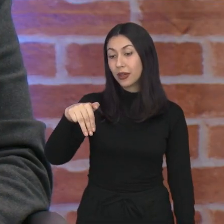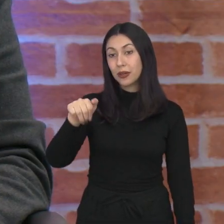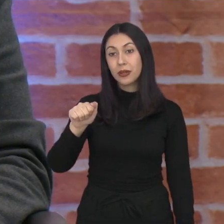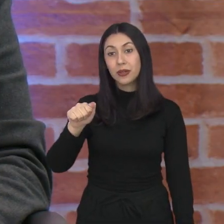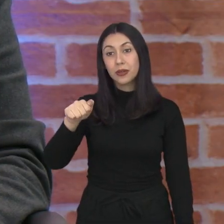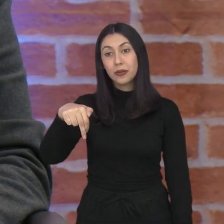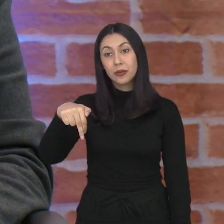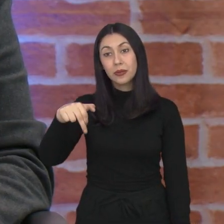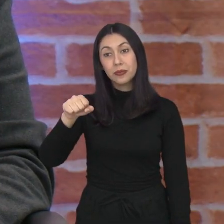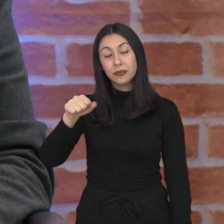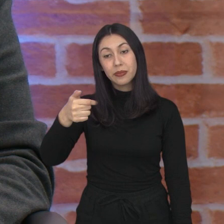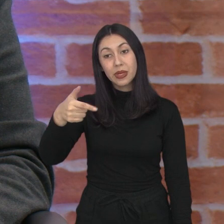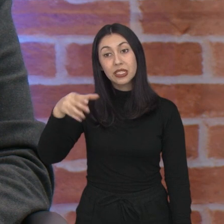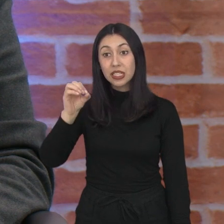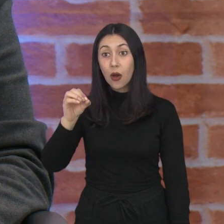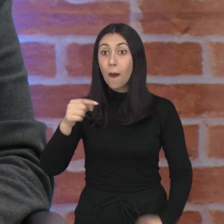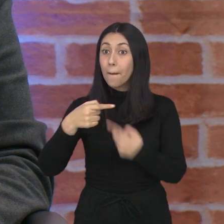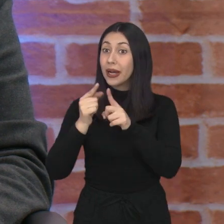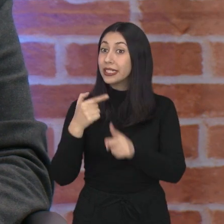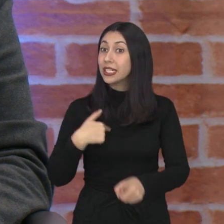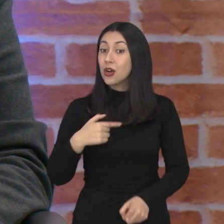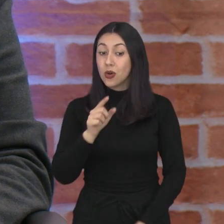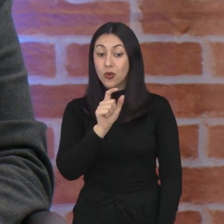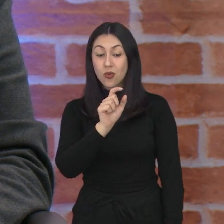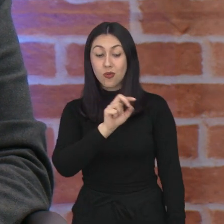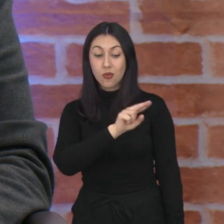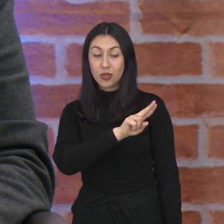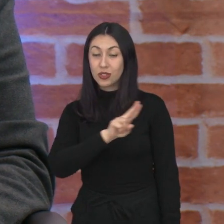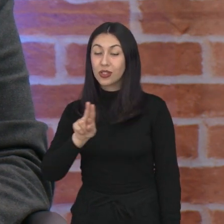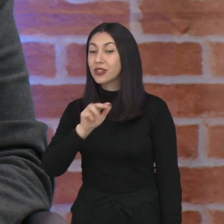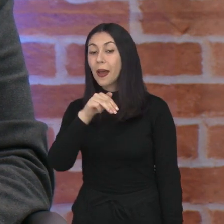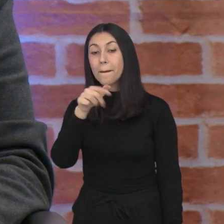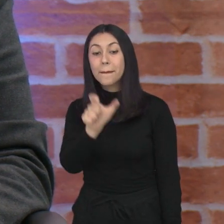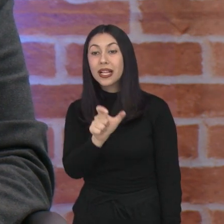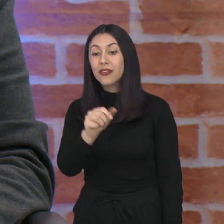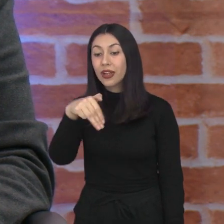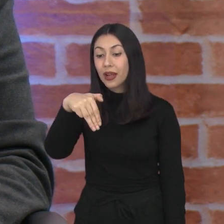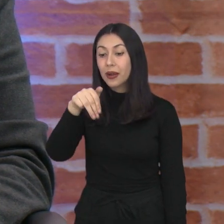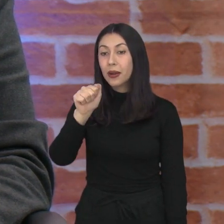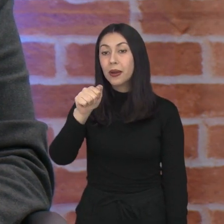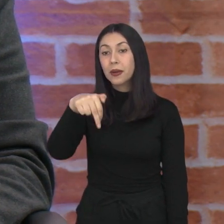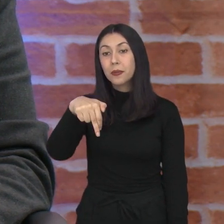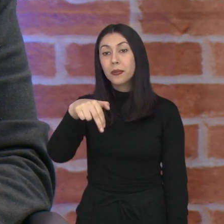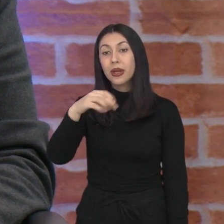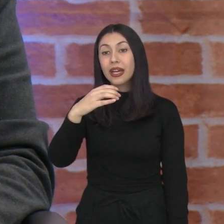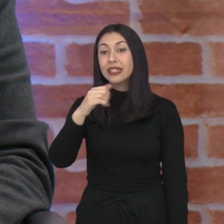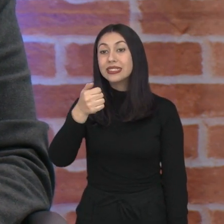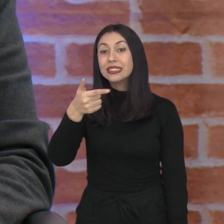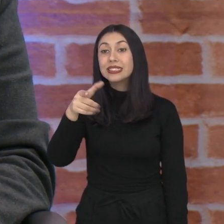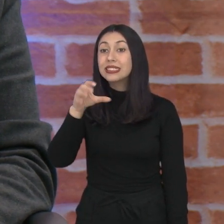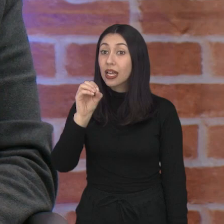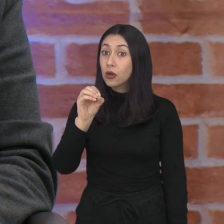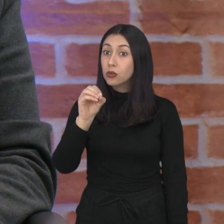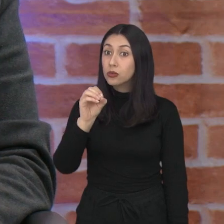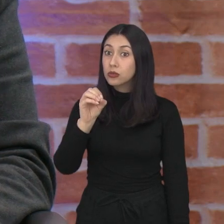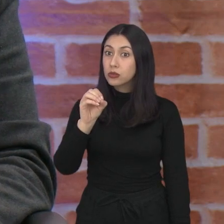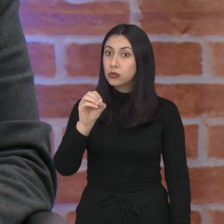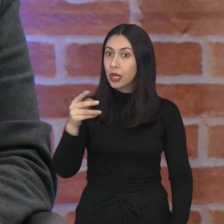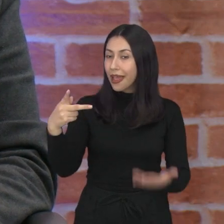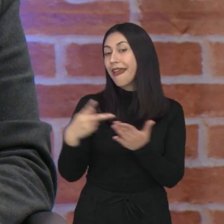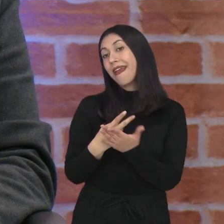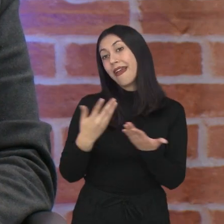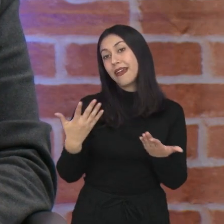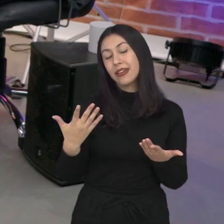com C cedilha. Até hoje eu quase falei pra você, nunca esqueço que escrevi mansão com S, mas seria o correto. É com C cedilha que eu